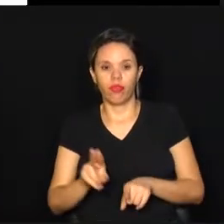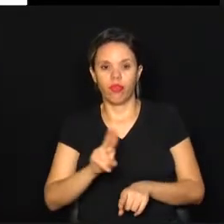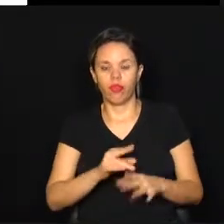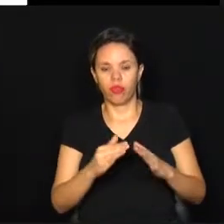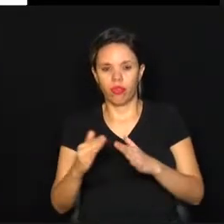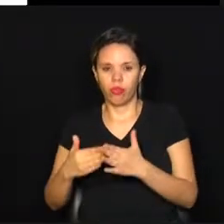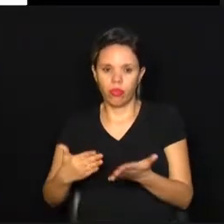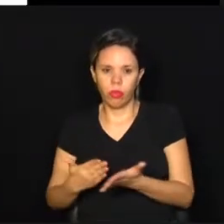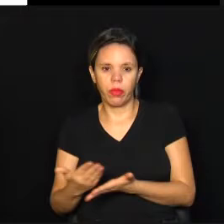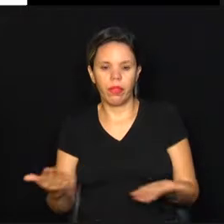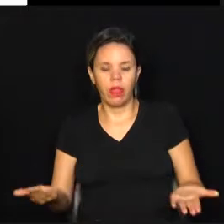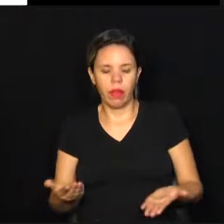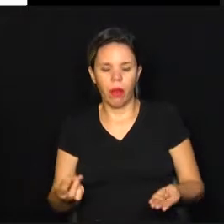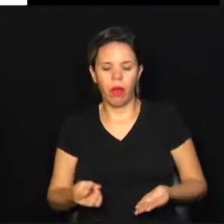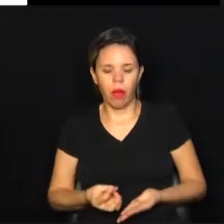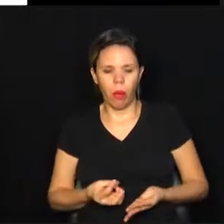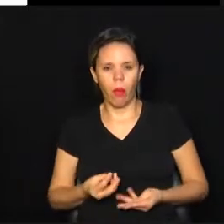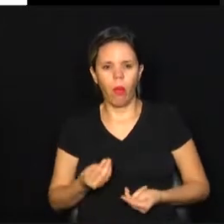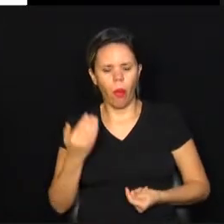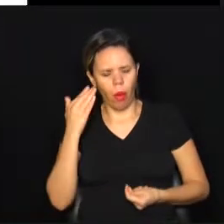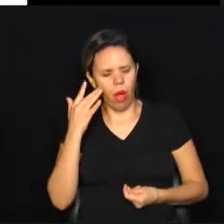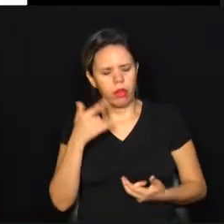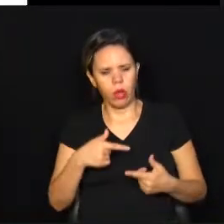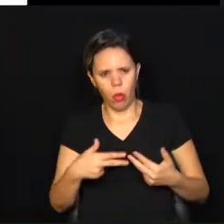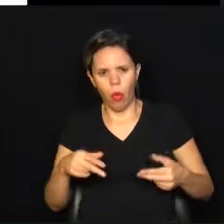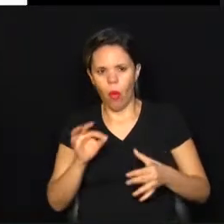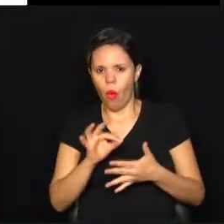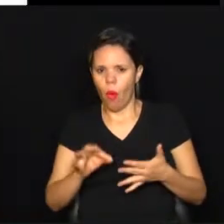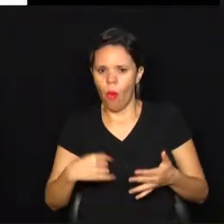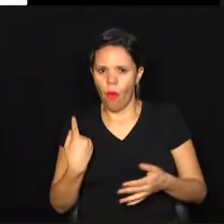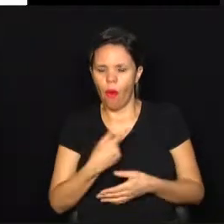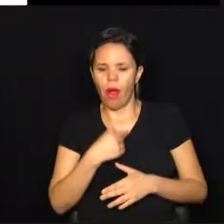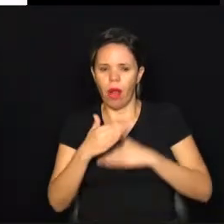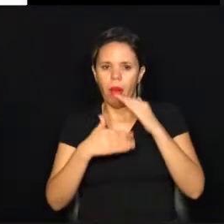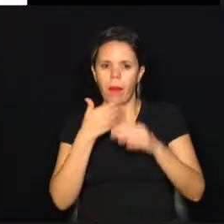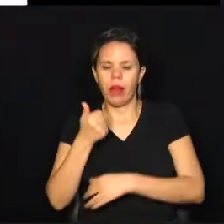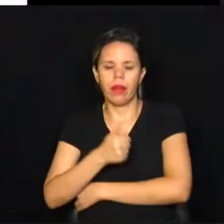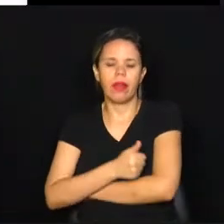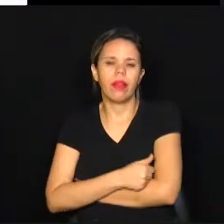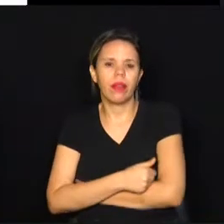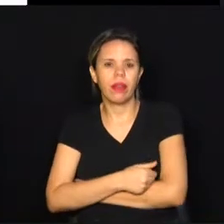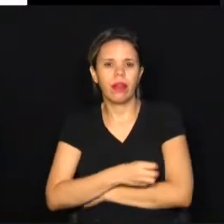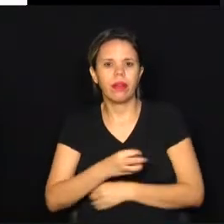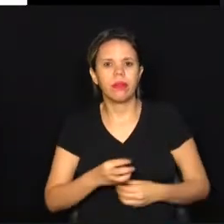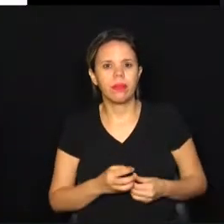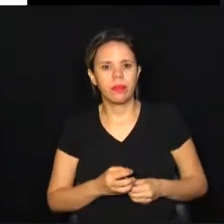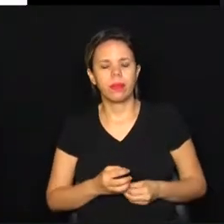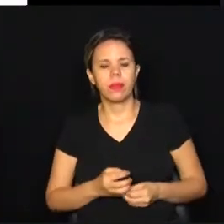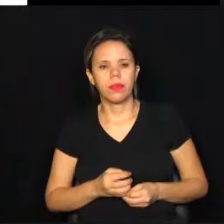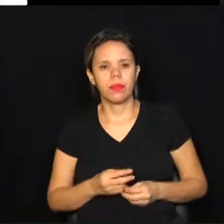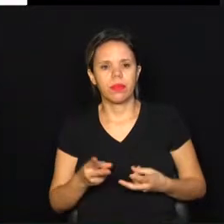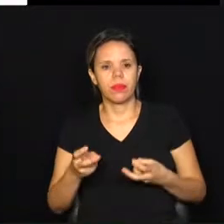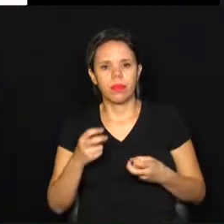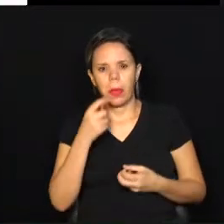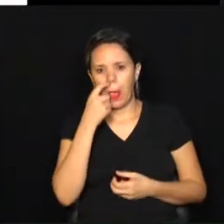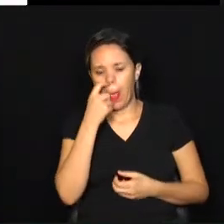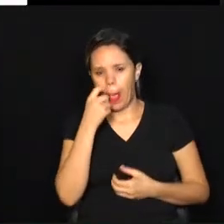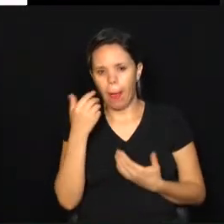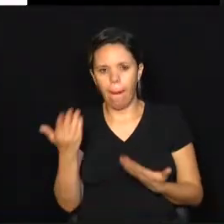aprovada agora, mas eu acho que ainda tem coisas, né? Tem coisas para a gente avançar. E olhando um